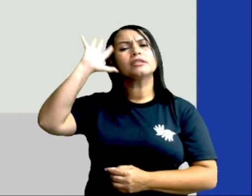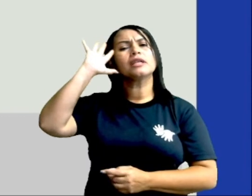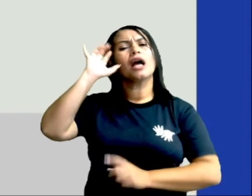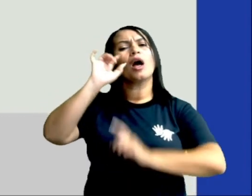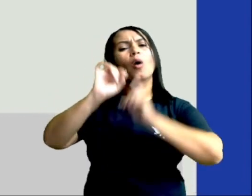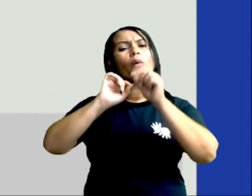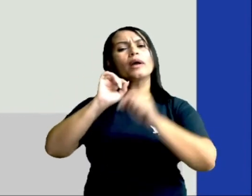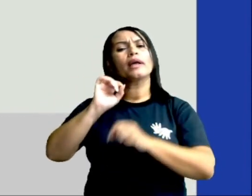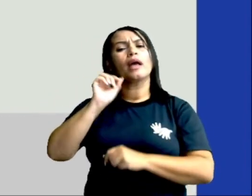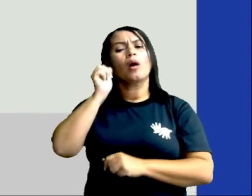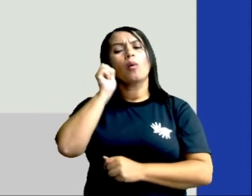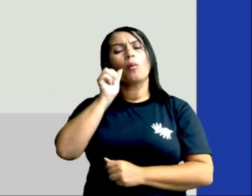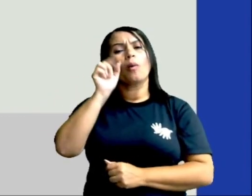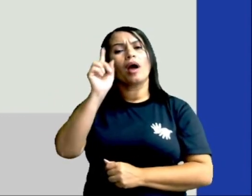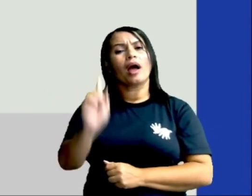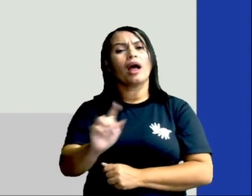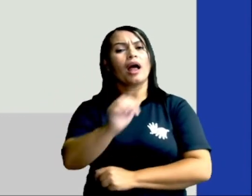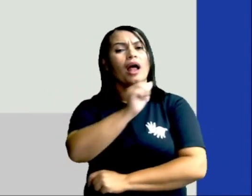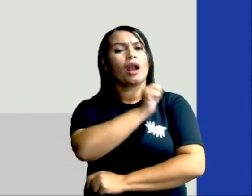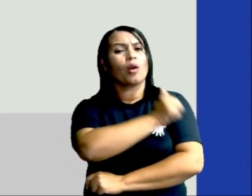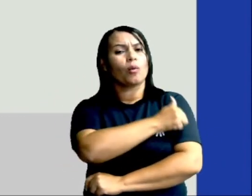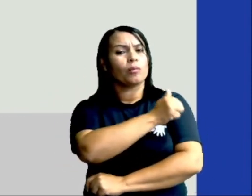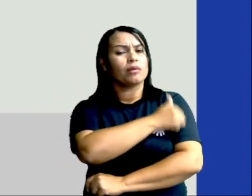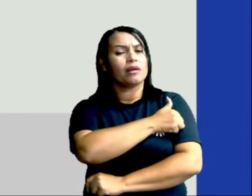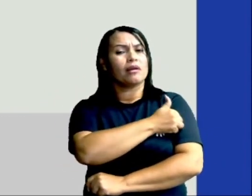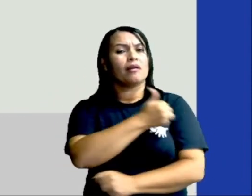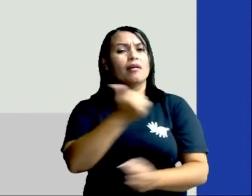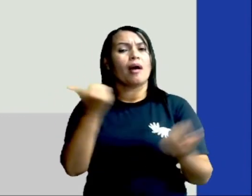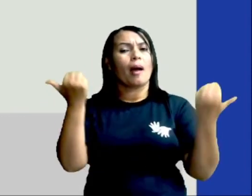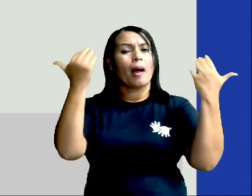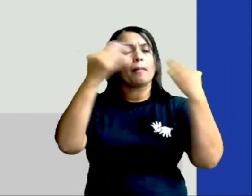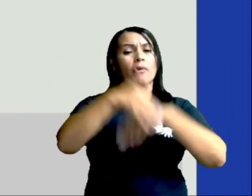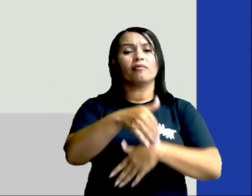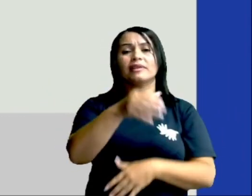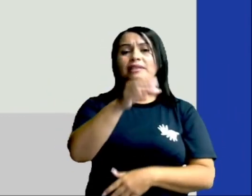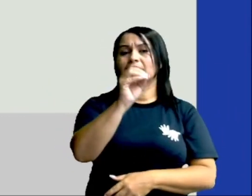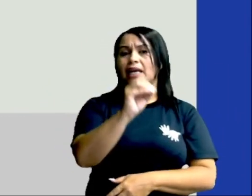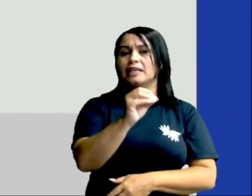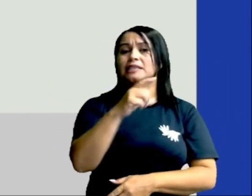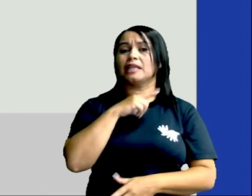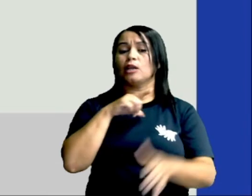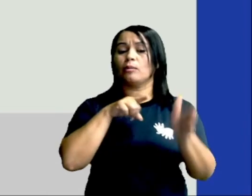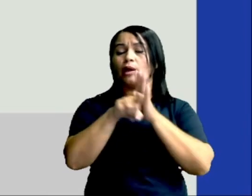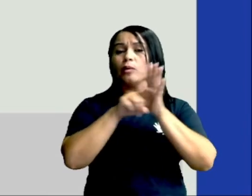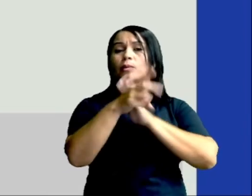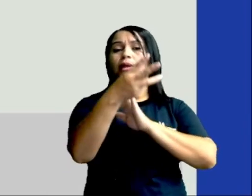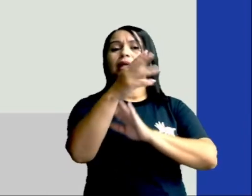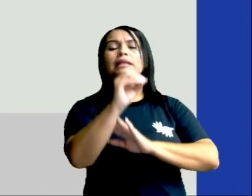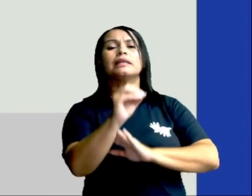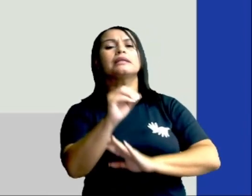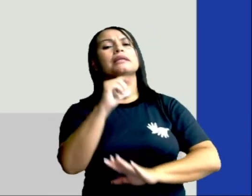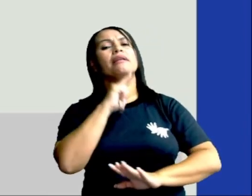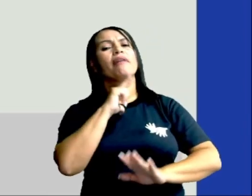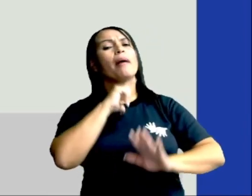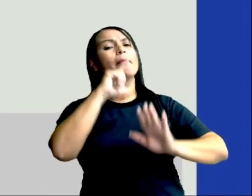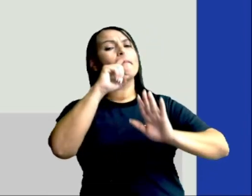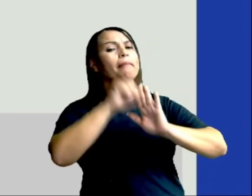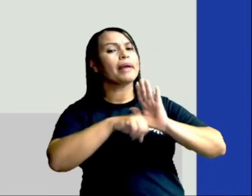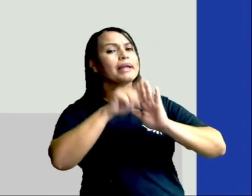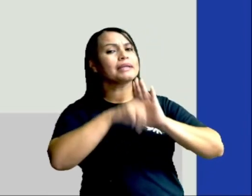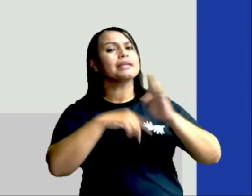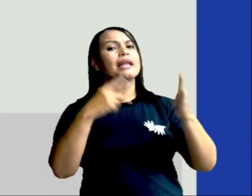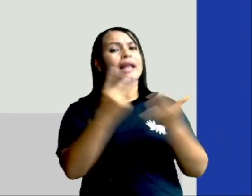agora uma aluna que faz a prova valendo 10 pontos com 30 questões. Quanto menos perguntas ele